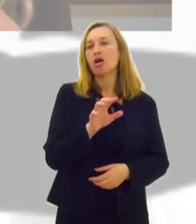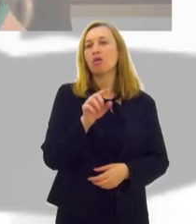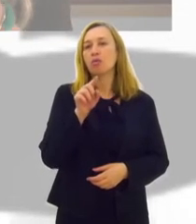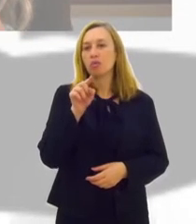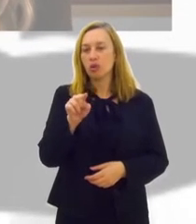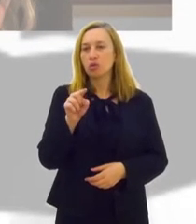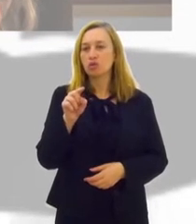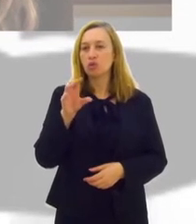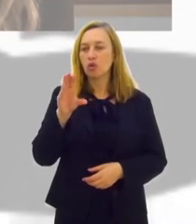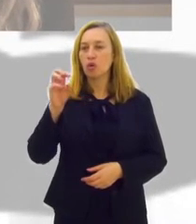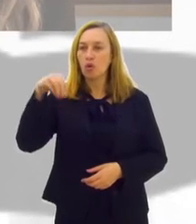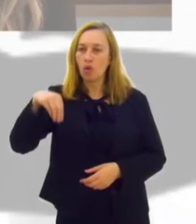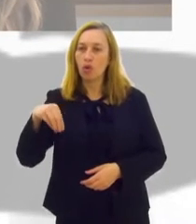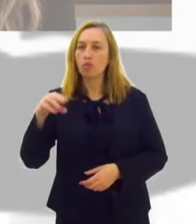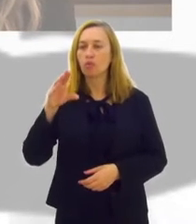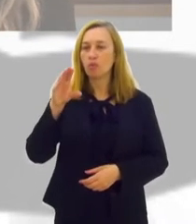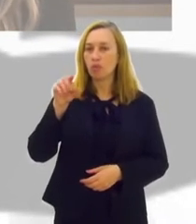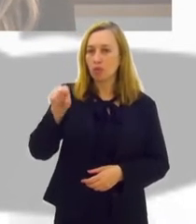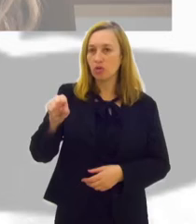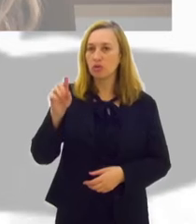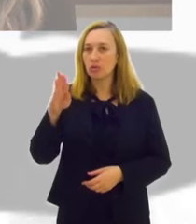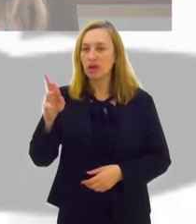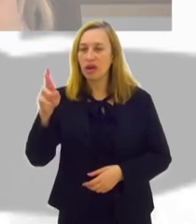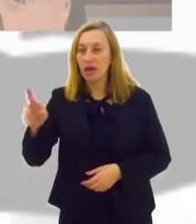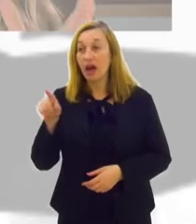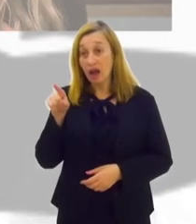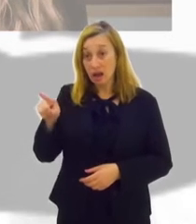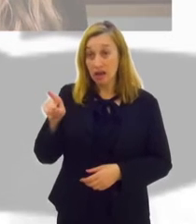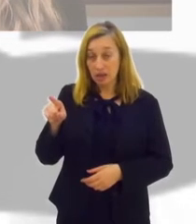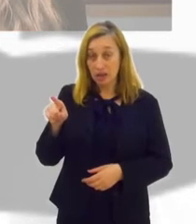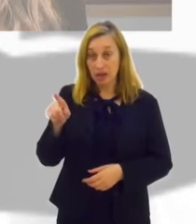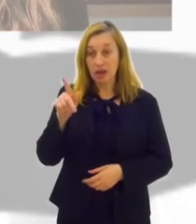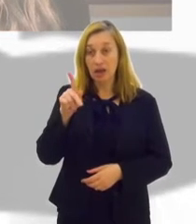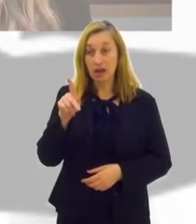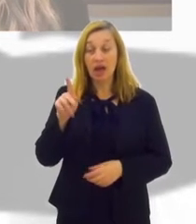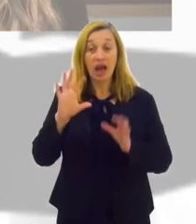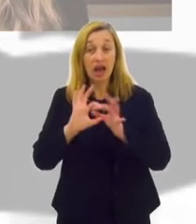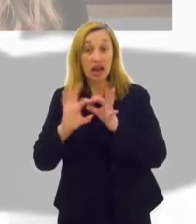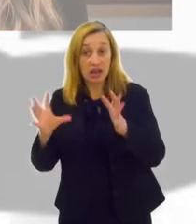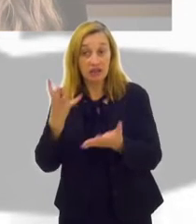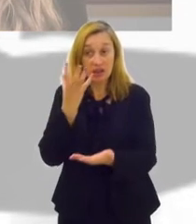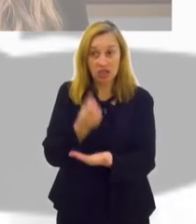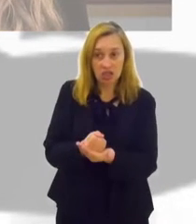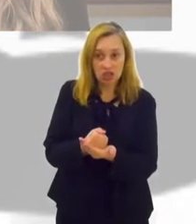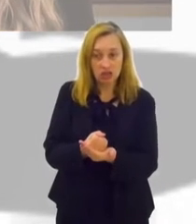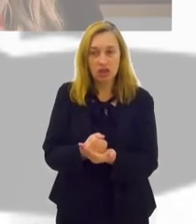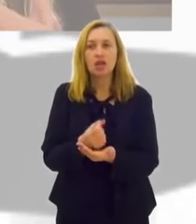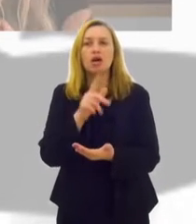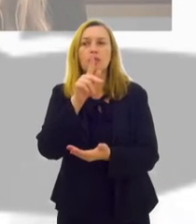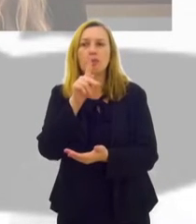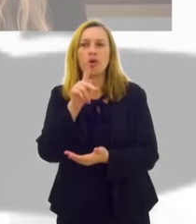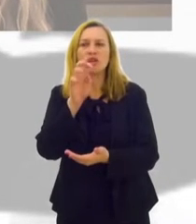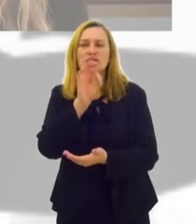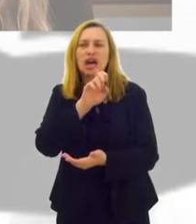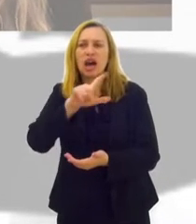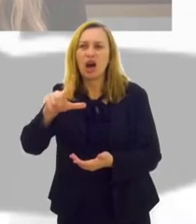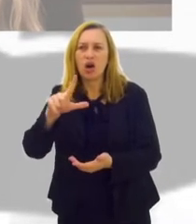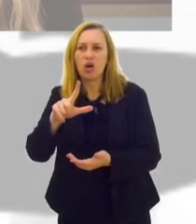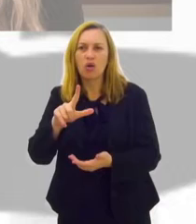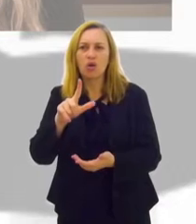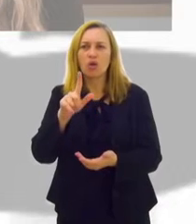fulanodetal.com.br. Então, isso seria uma página e ali seria um território livre, desde que previamente cadastrados, e portais,